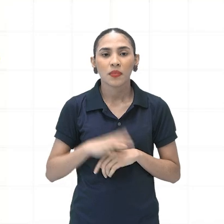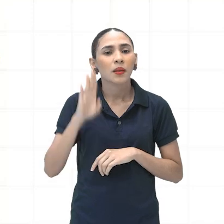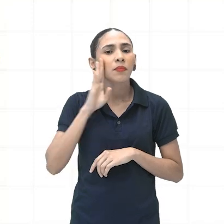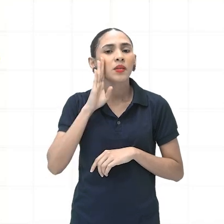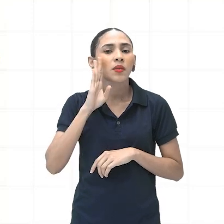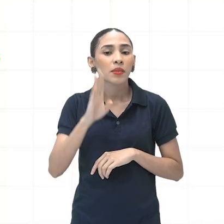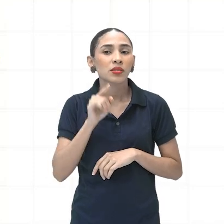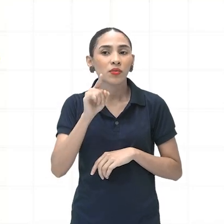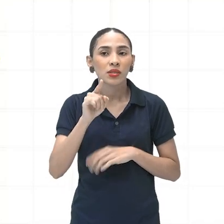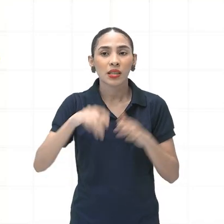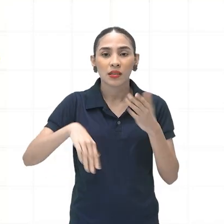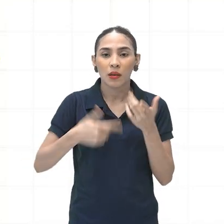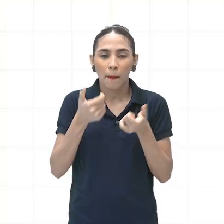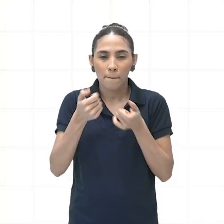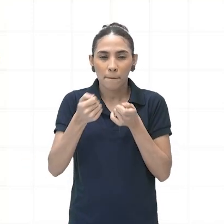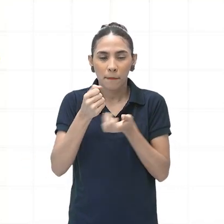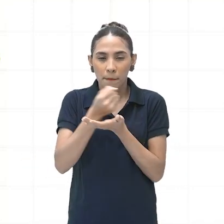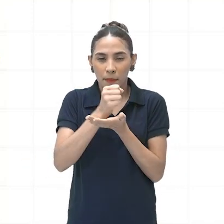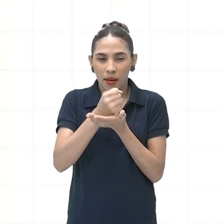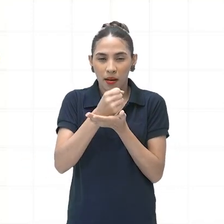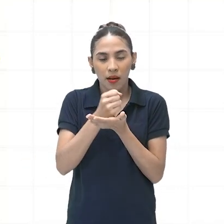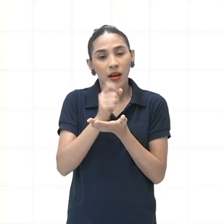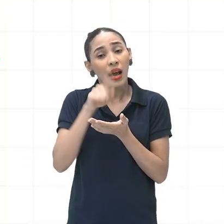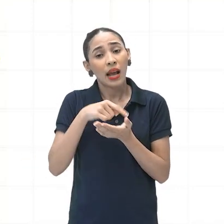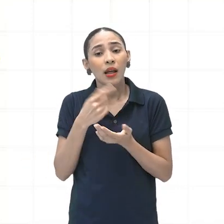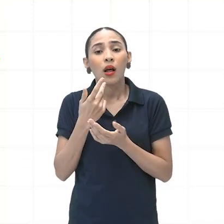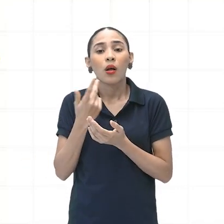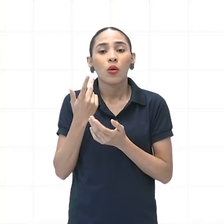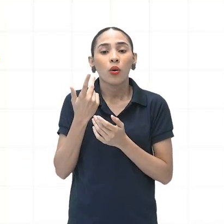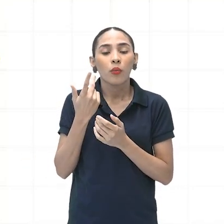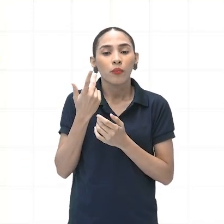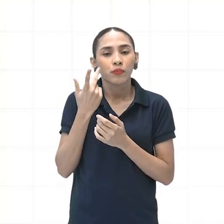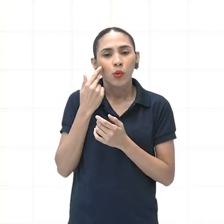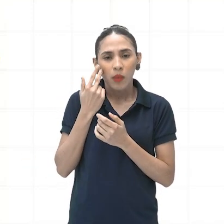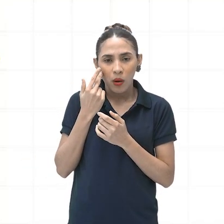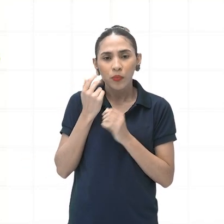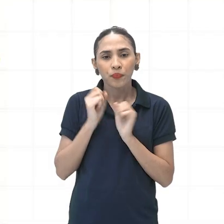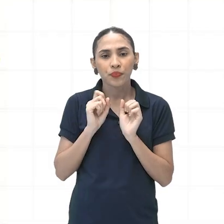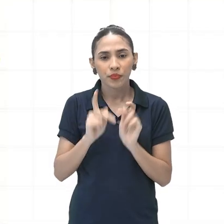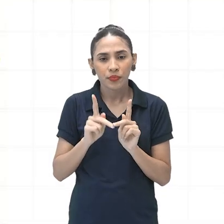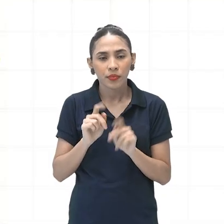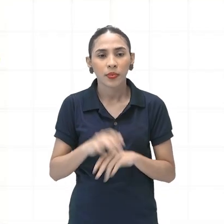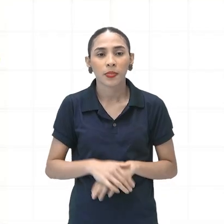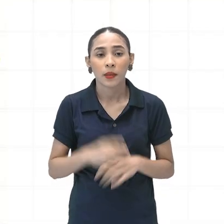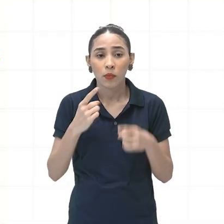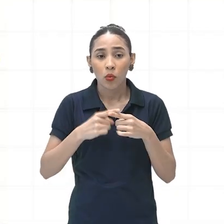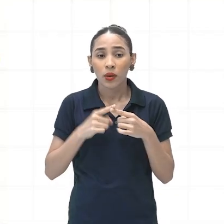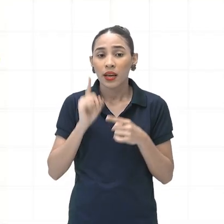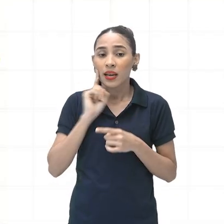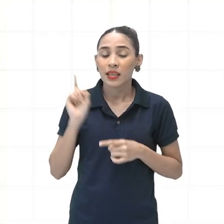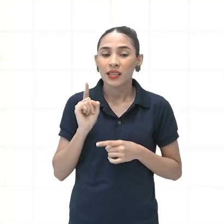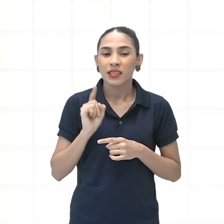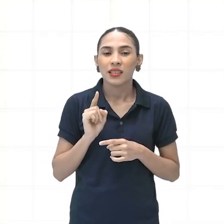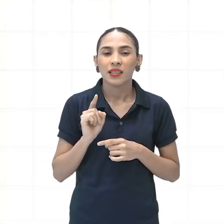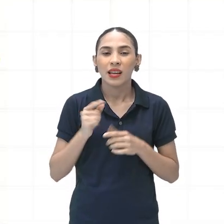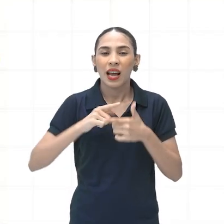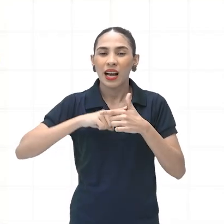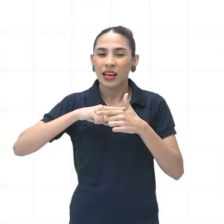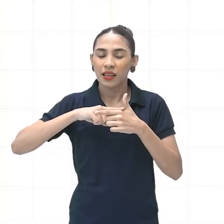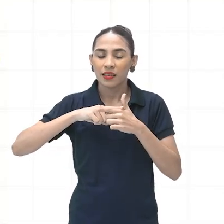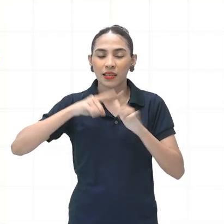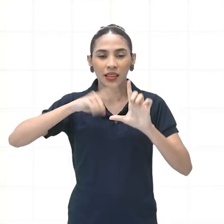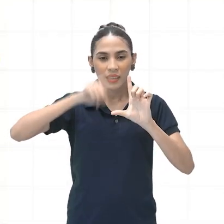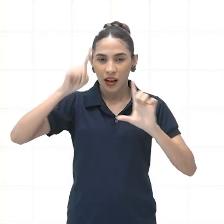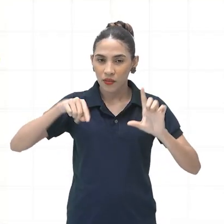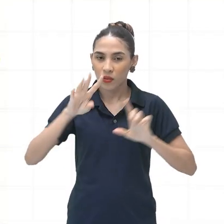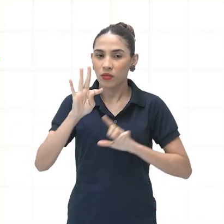principalmente para quem já jogou videogame, ele é comum, certo? Por quê? Esse gráfico de teia, ele